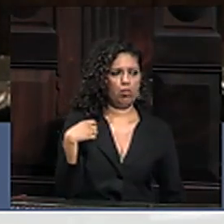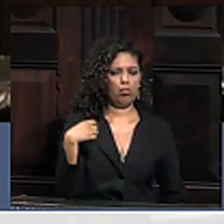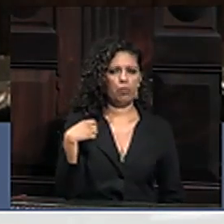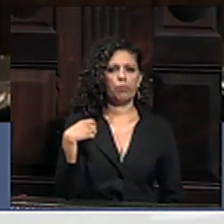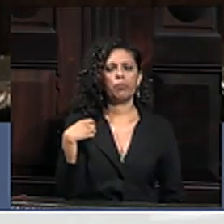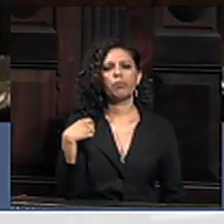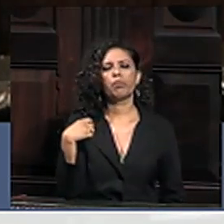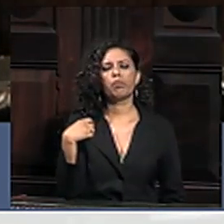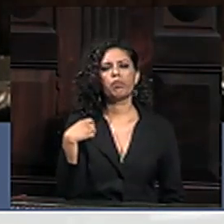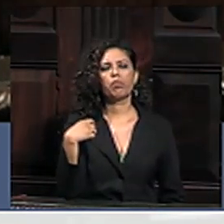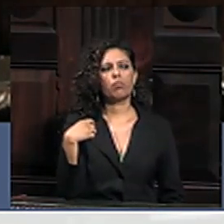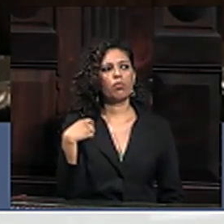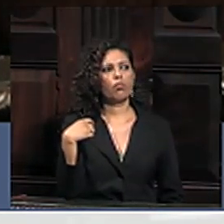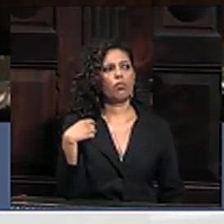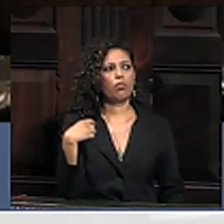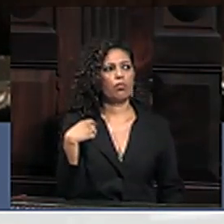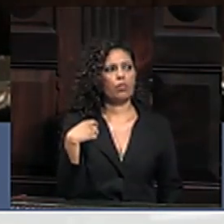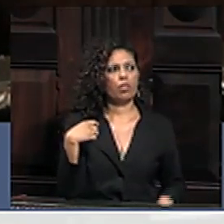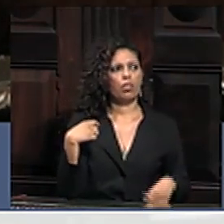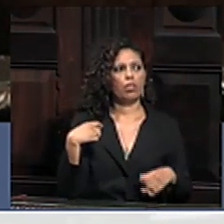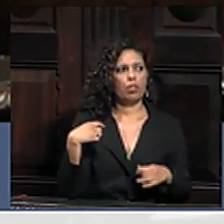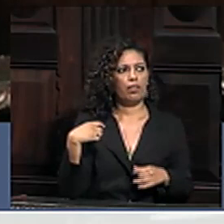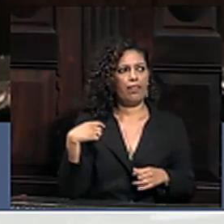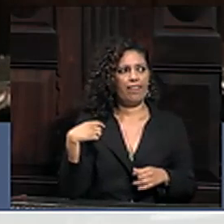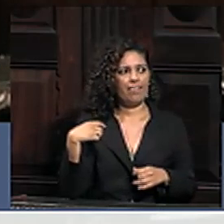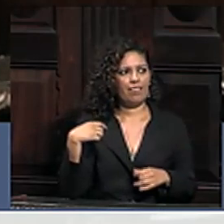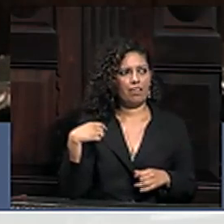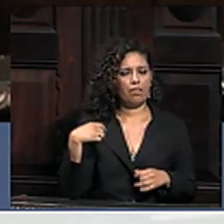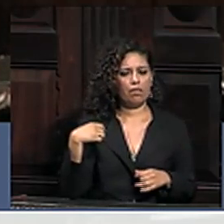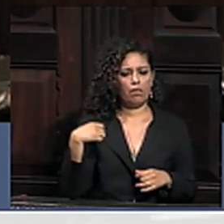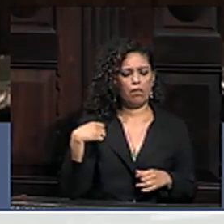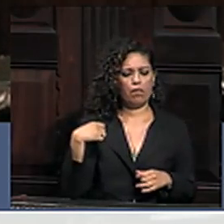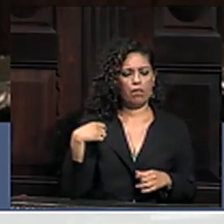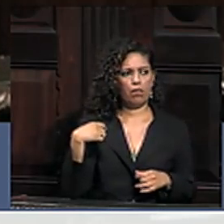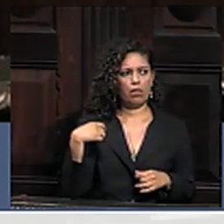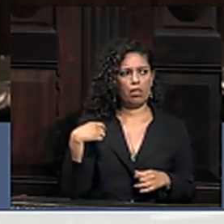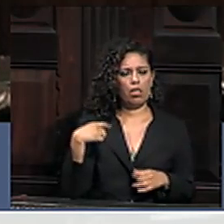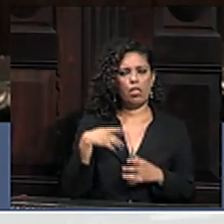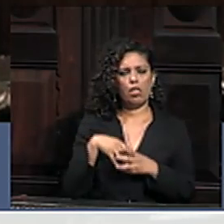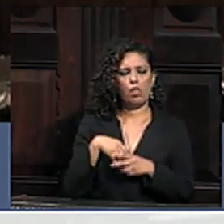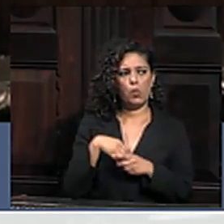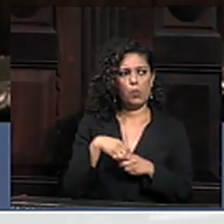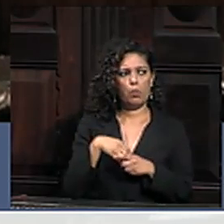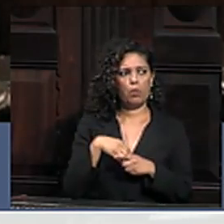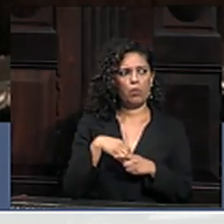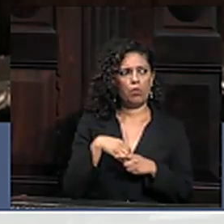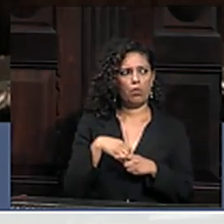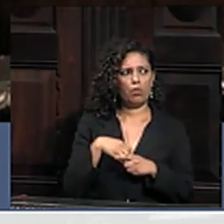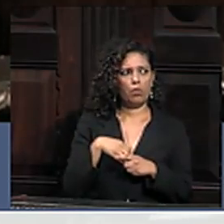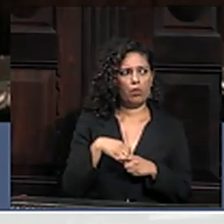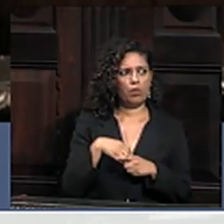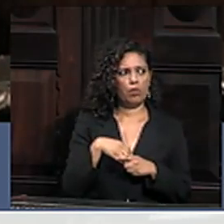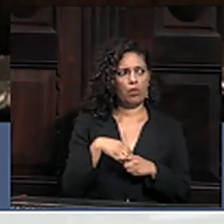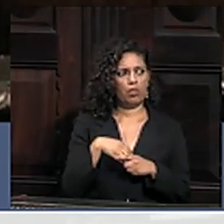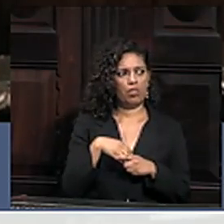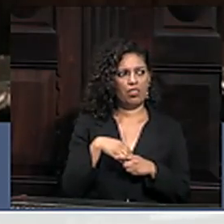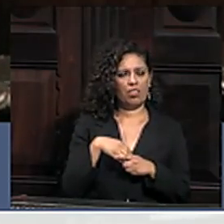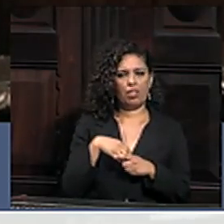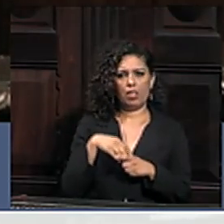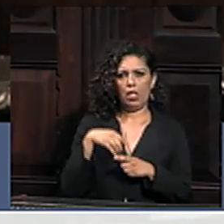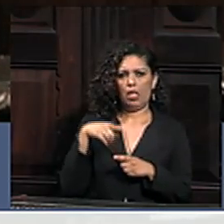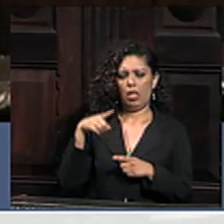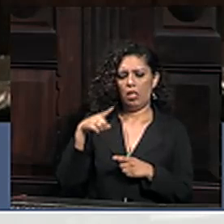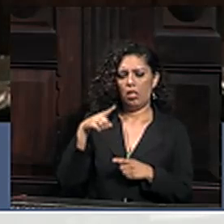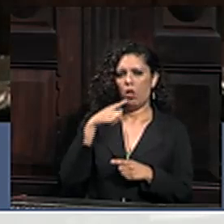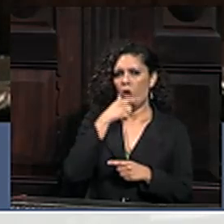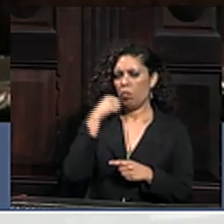ação por não ter pago um instituto conhecido como dupla